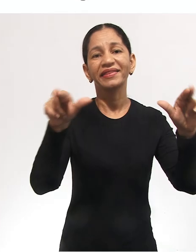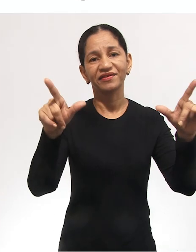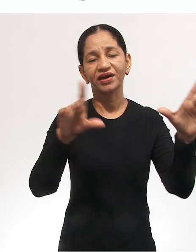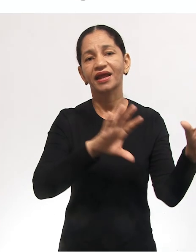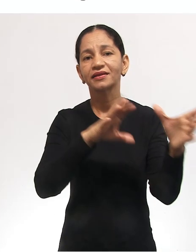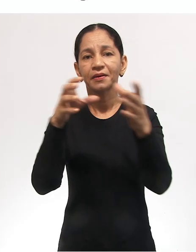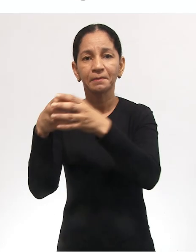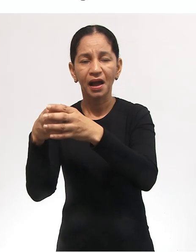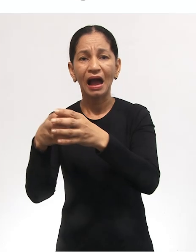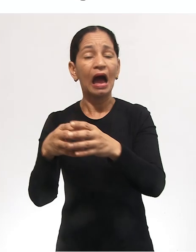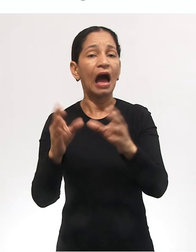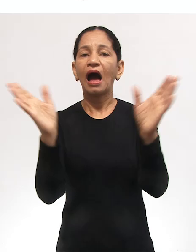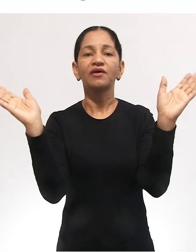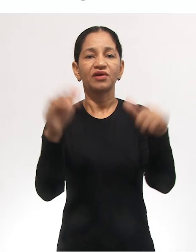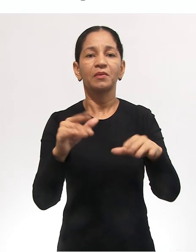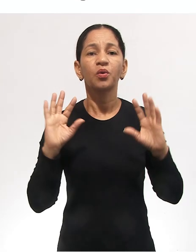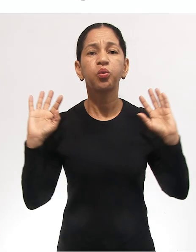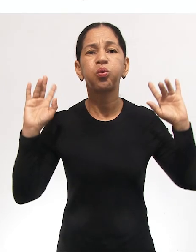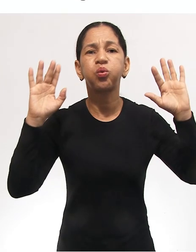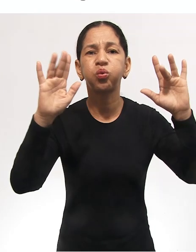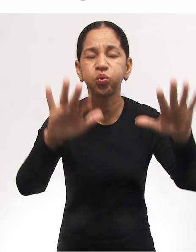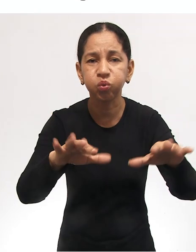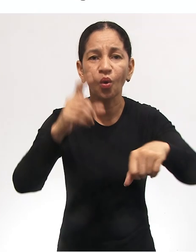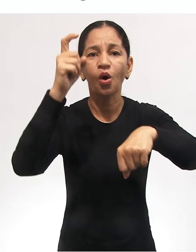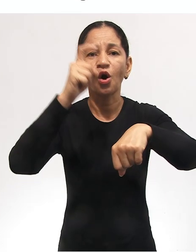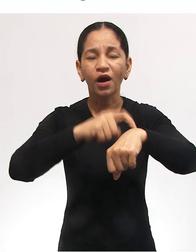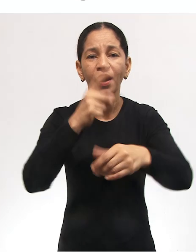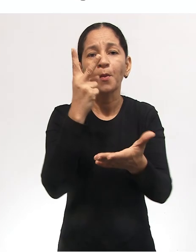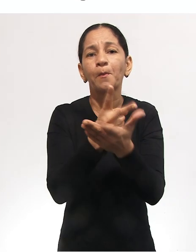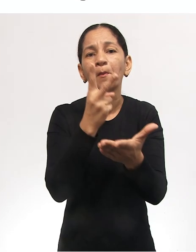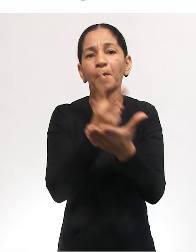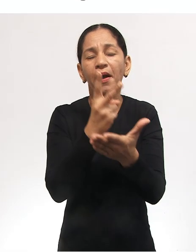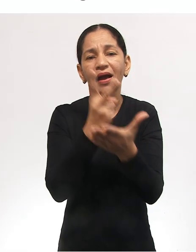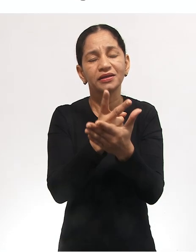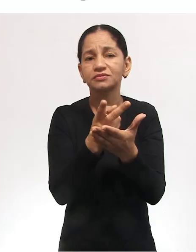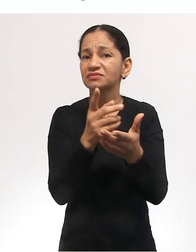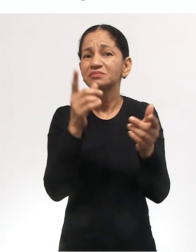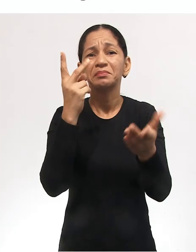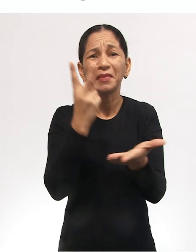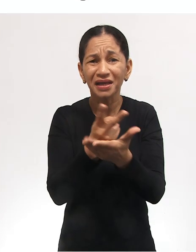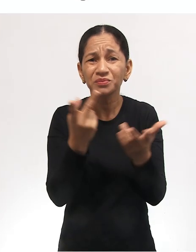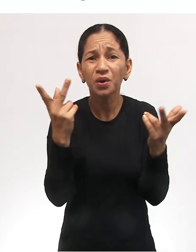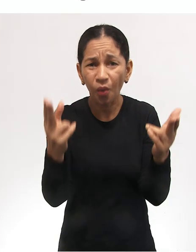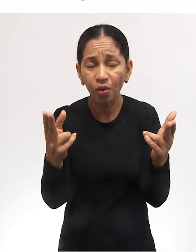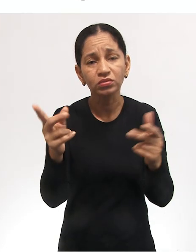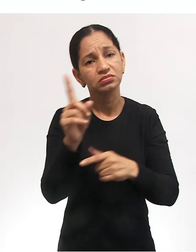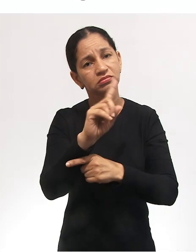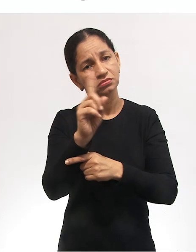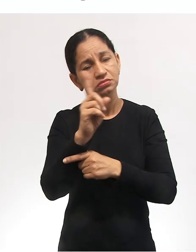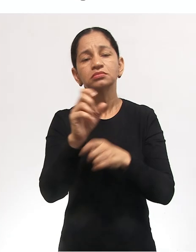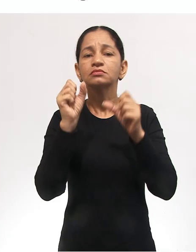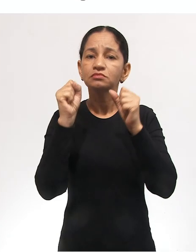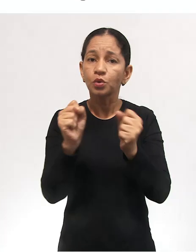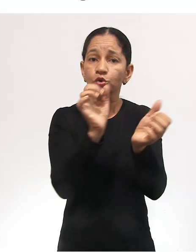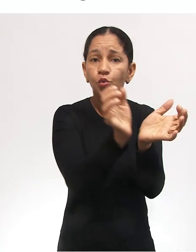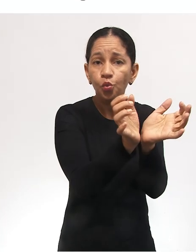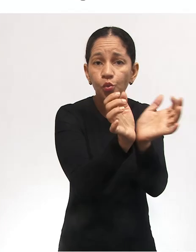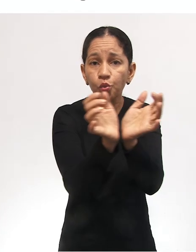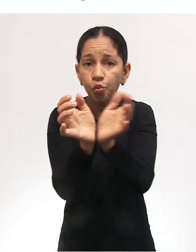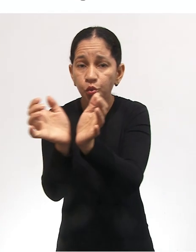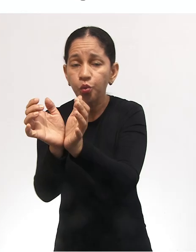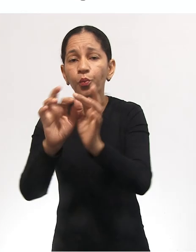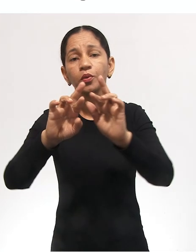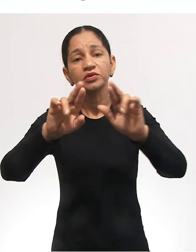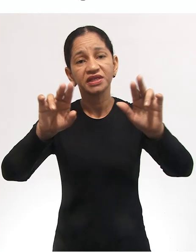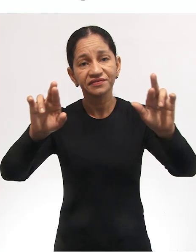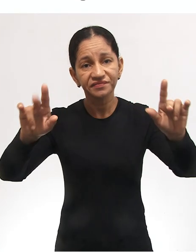juntar todo mundo da empresa em um mesmo horário e fazer uma única atividade. Não, você pode dividir em grupos, em equipes e pensar em